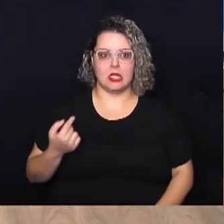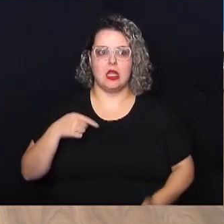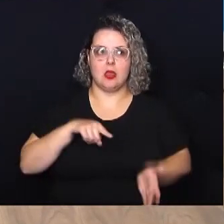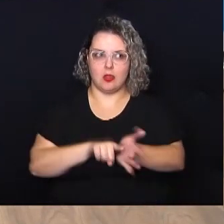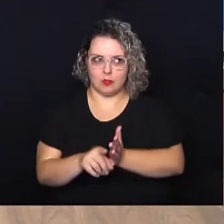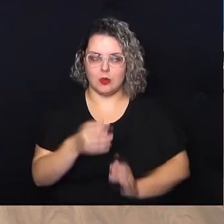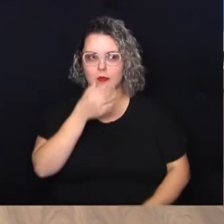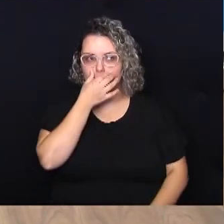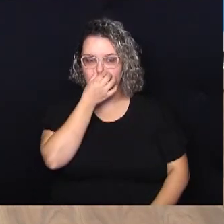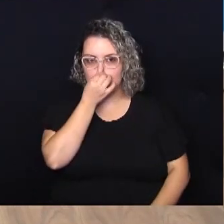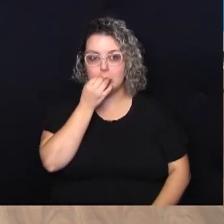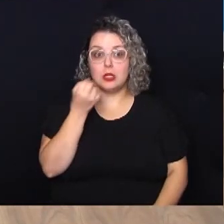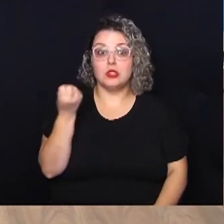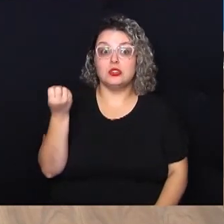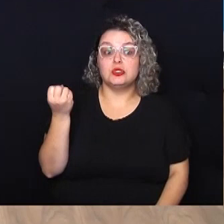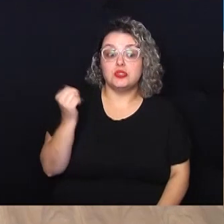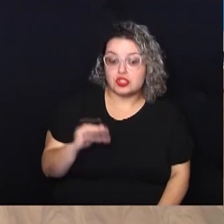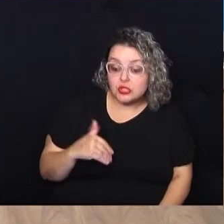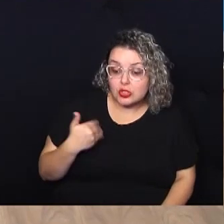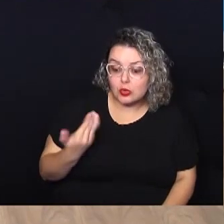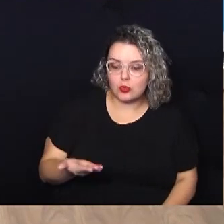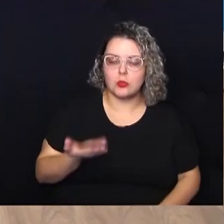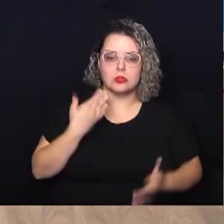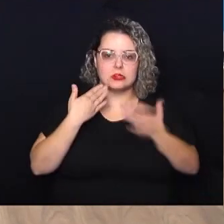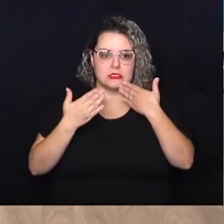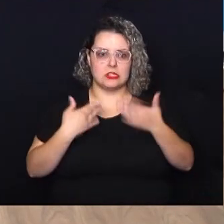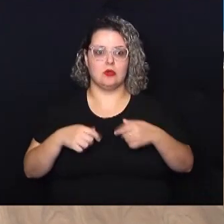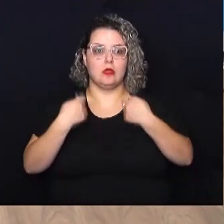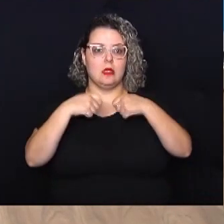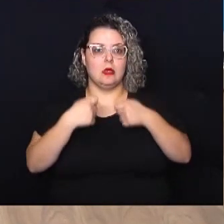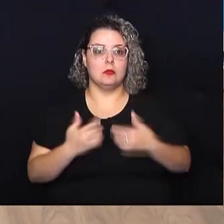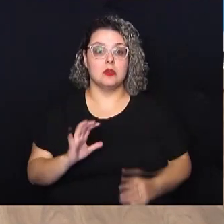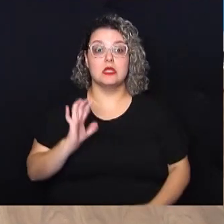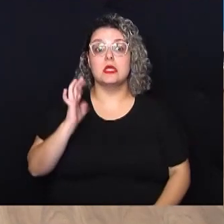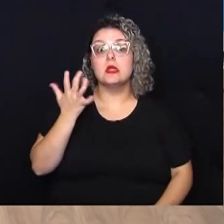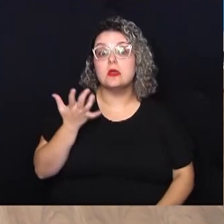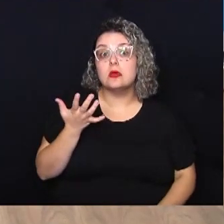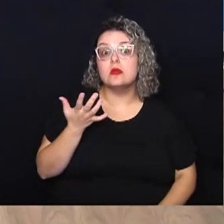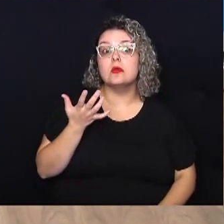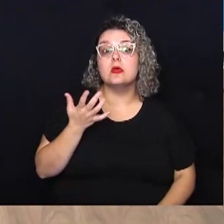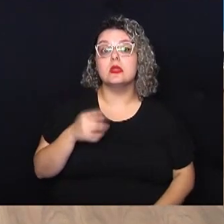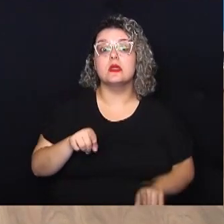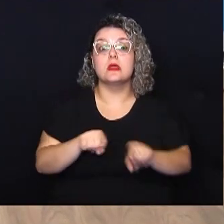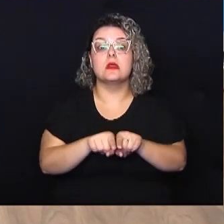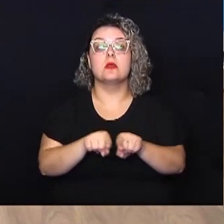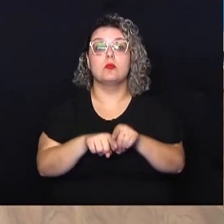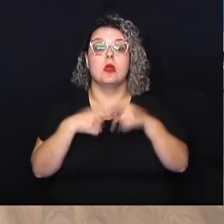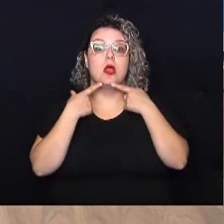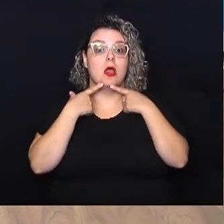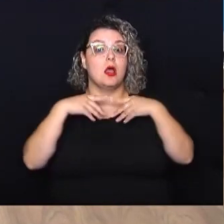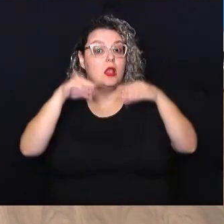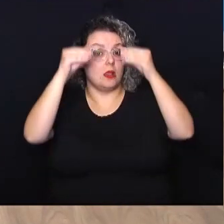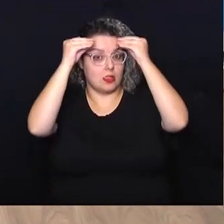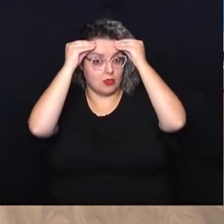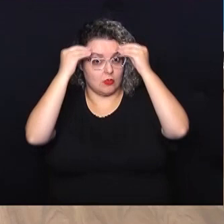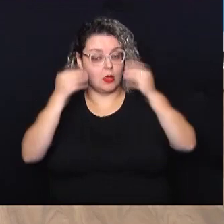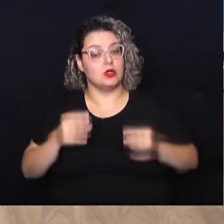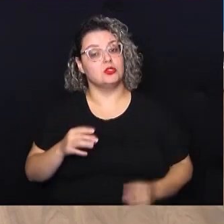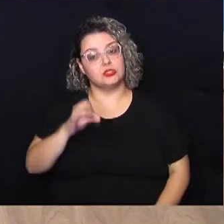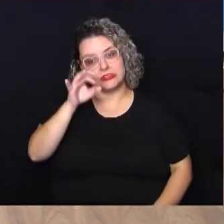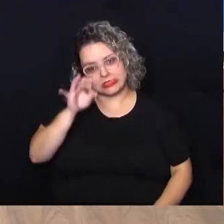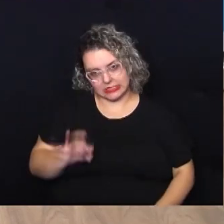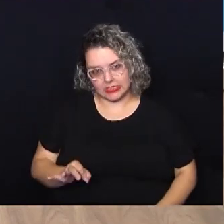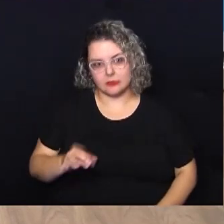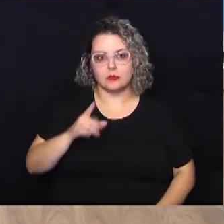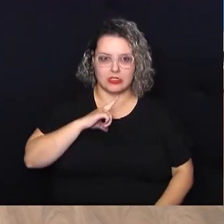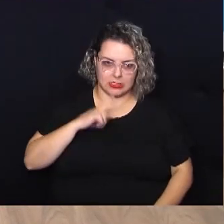questionamento. A partir de quando essa conversa precisa acontecer, e também sobre a linguagem apropriada, porque acho que tem isso também, né?